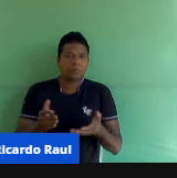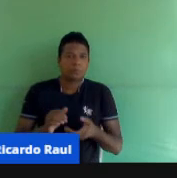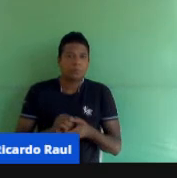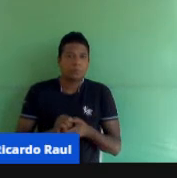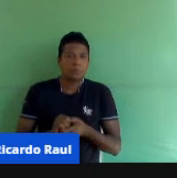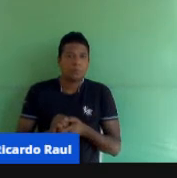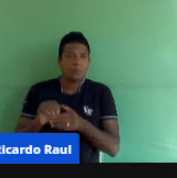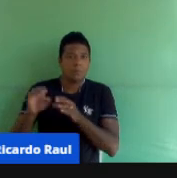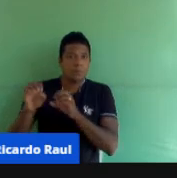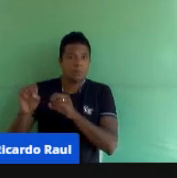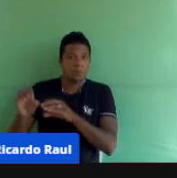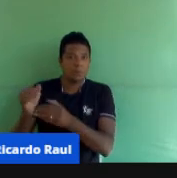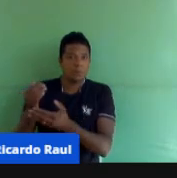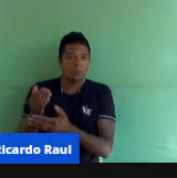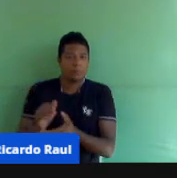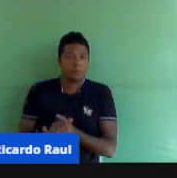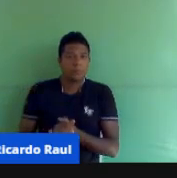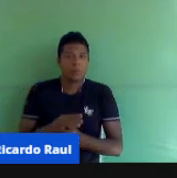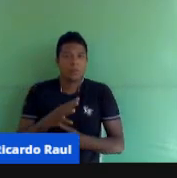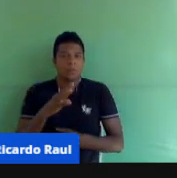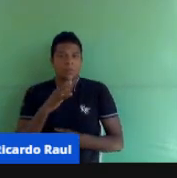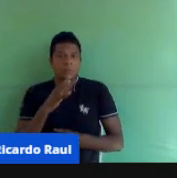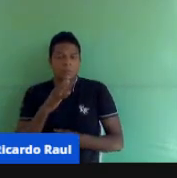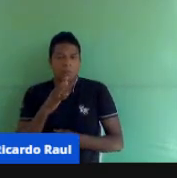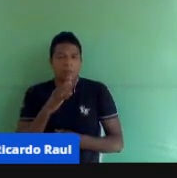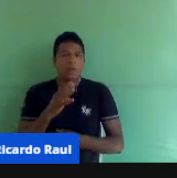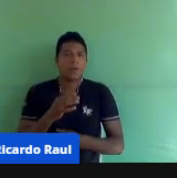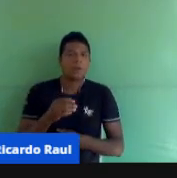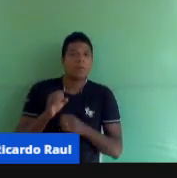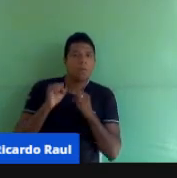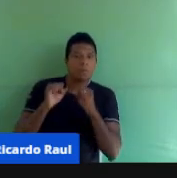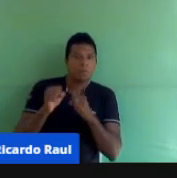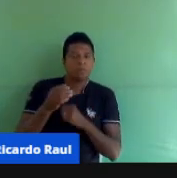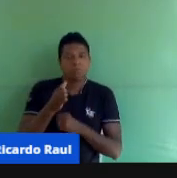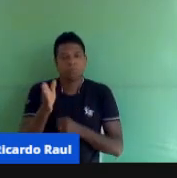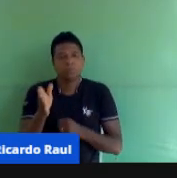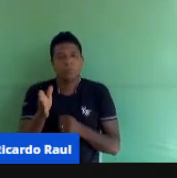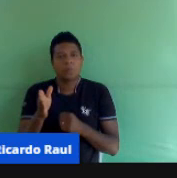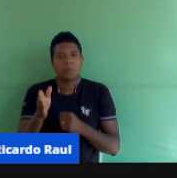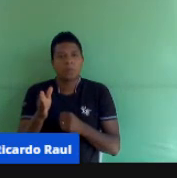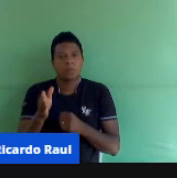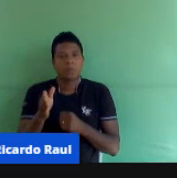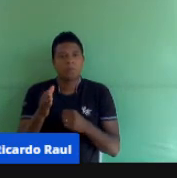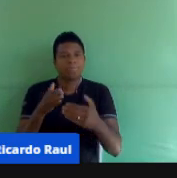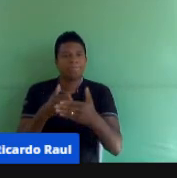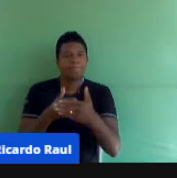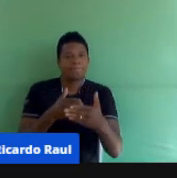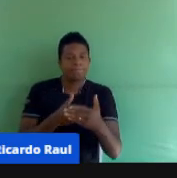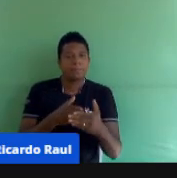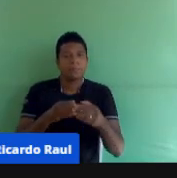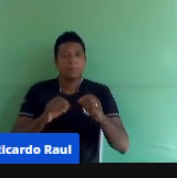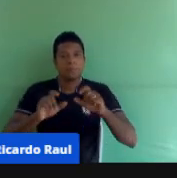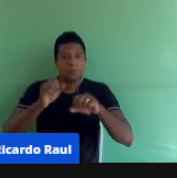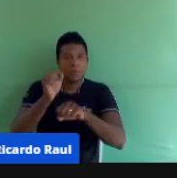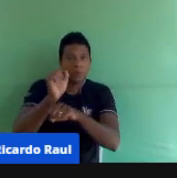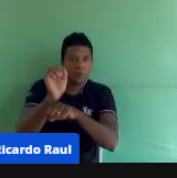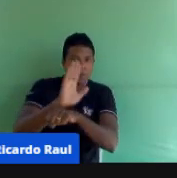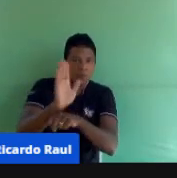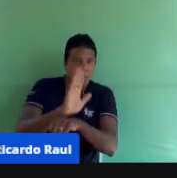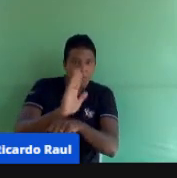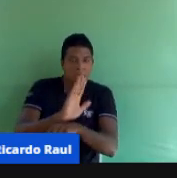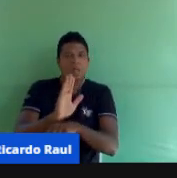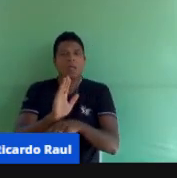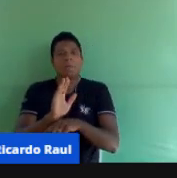aula bem-sucedida vai ser esse conhecimento, saber até onde você pode ir e quais são as suas limitações. Então, o cinema, o audiovisual,